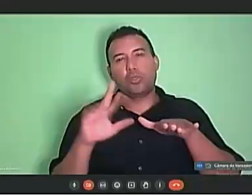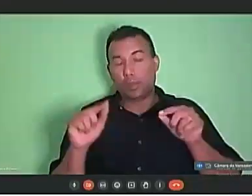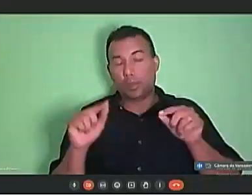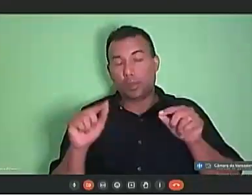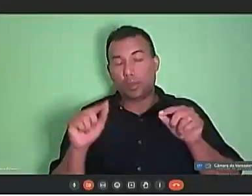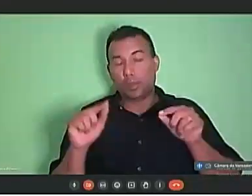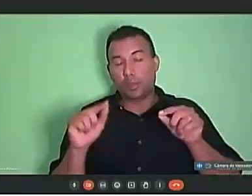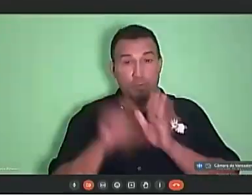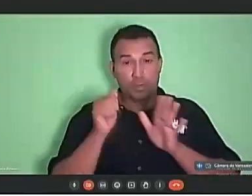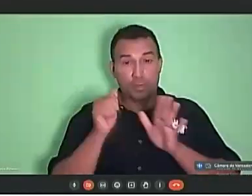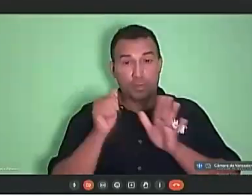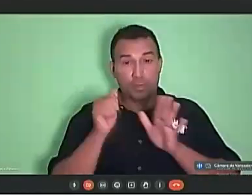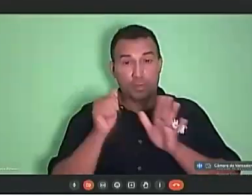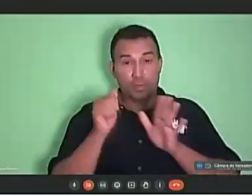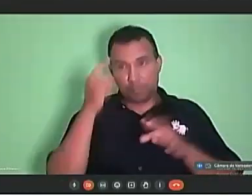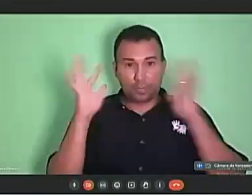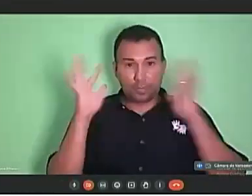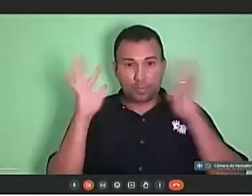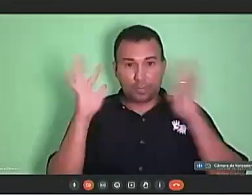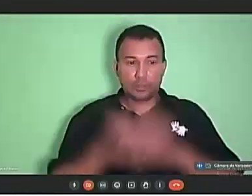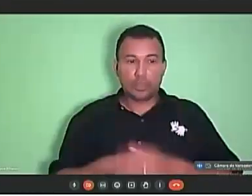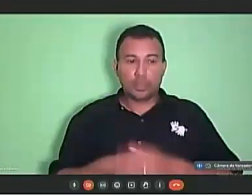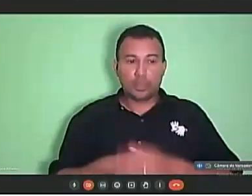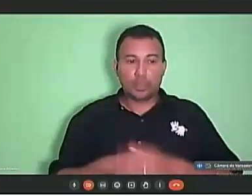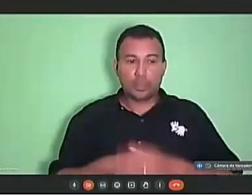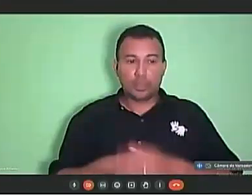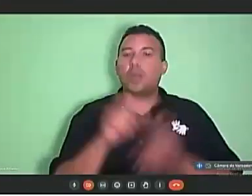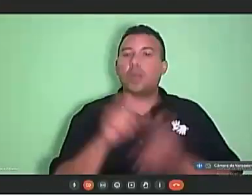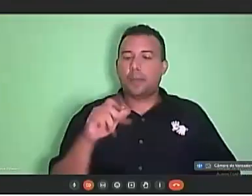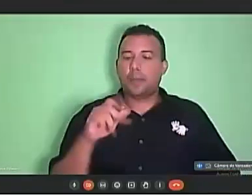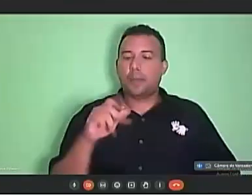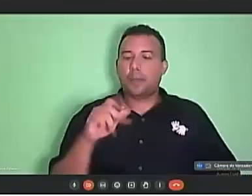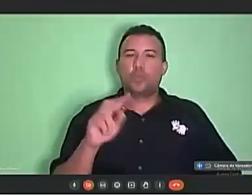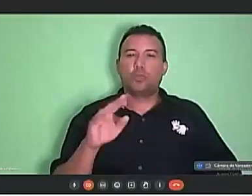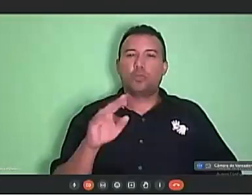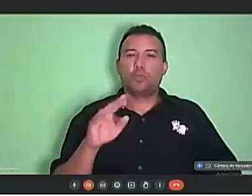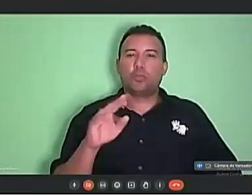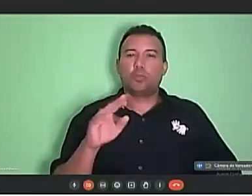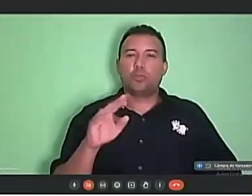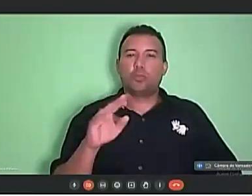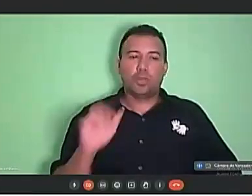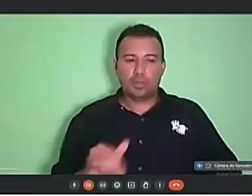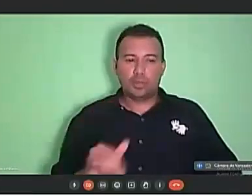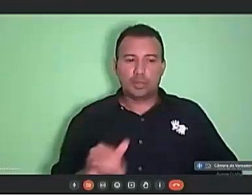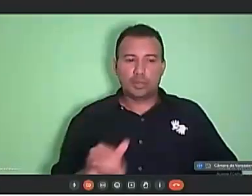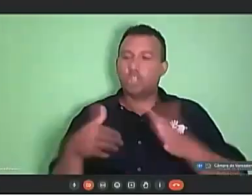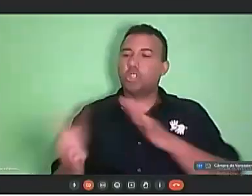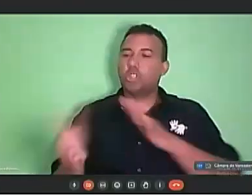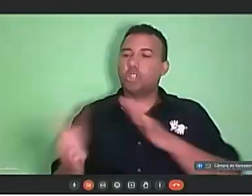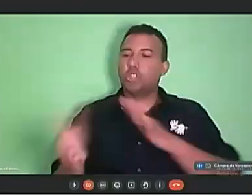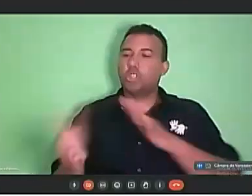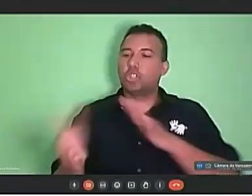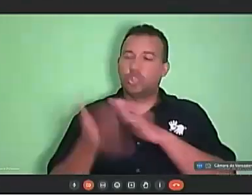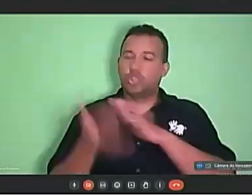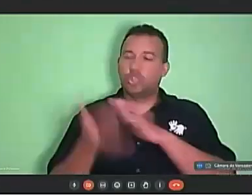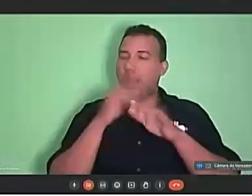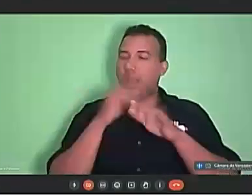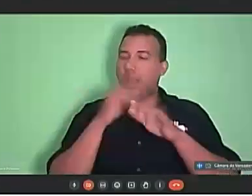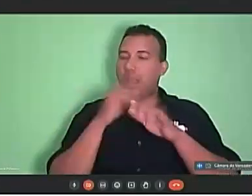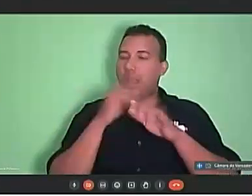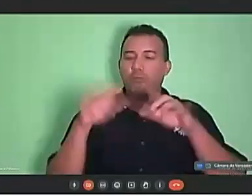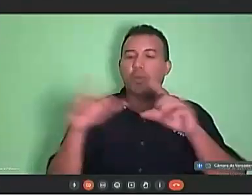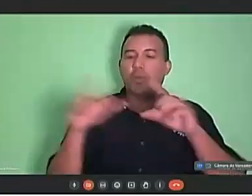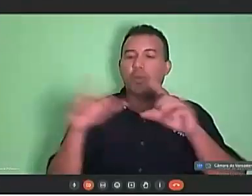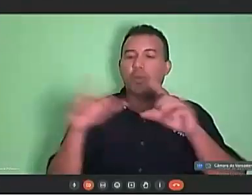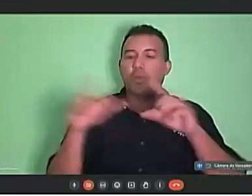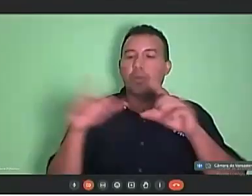é: aquelas corredeiras de Porto Vitória, quanto que elas influenciam? Se tirassem elas, quanto que elas reduziriam as enchentes aqui? Então isso era uma